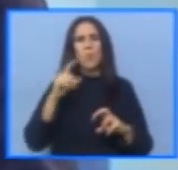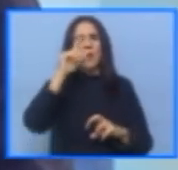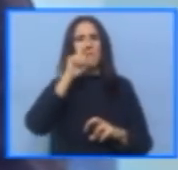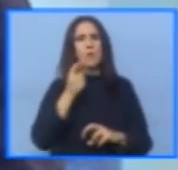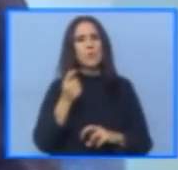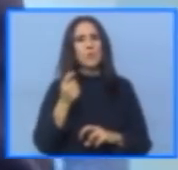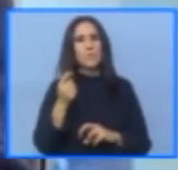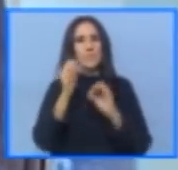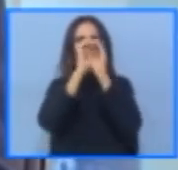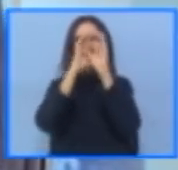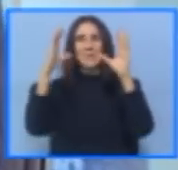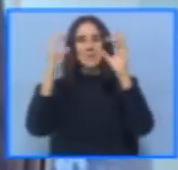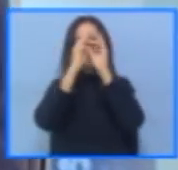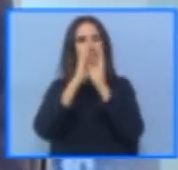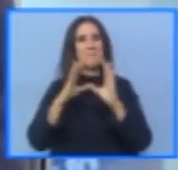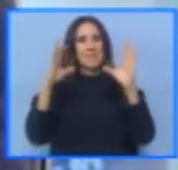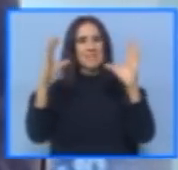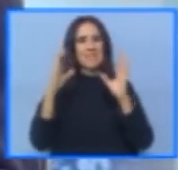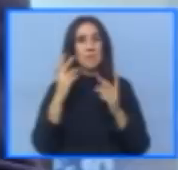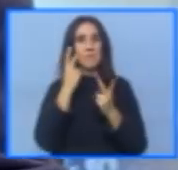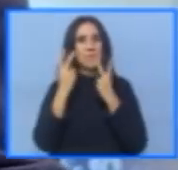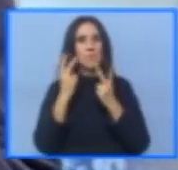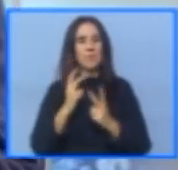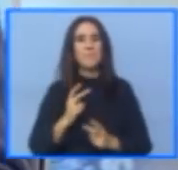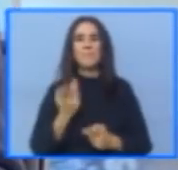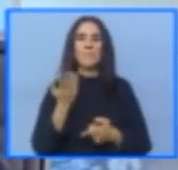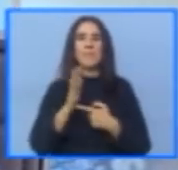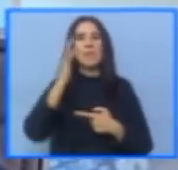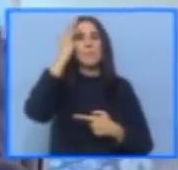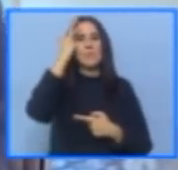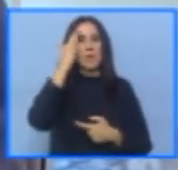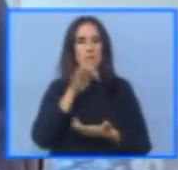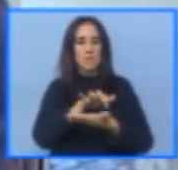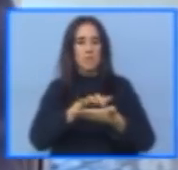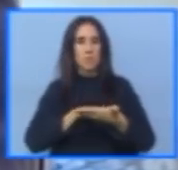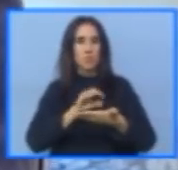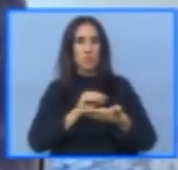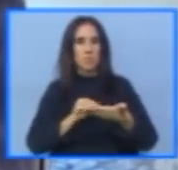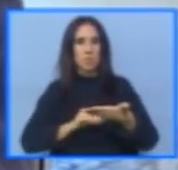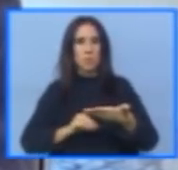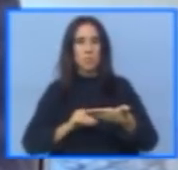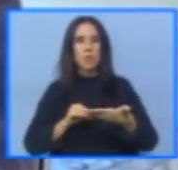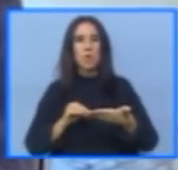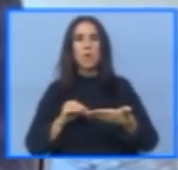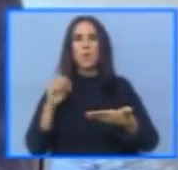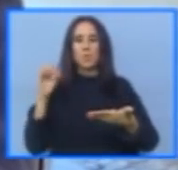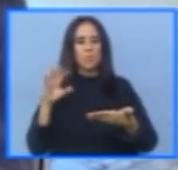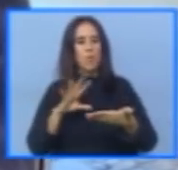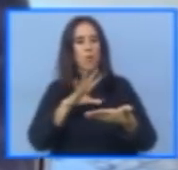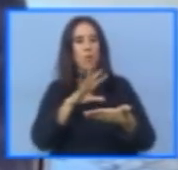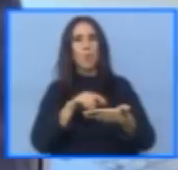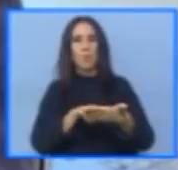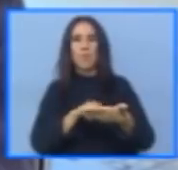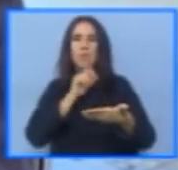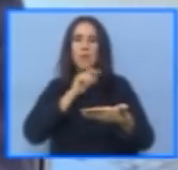bocadinho da imagem, para utilizar as imagens, o visual. Imaginemos que temos um texto que está escrito e sobre ele projetamos uma luz que é capaz,